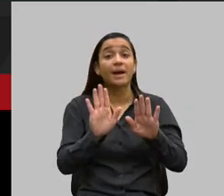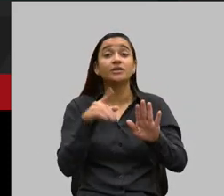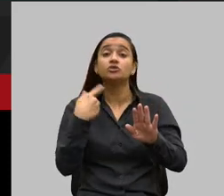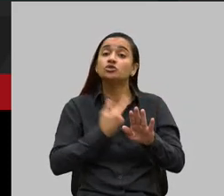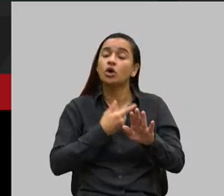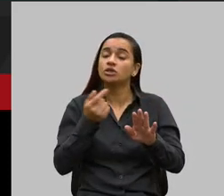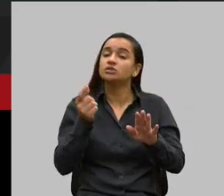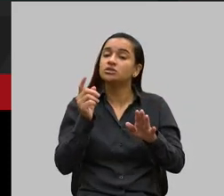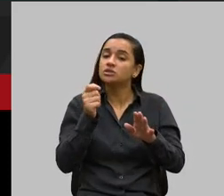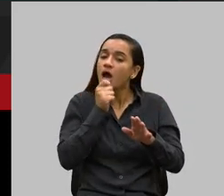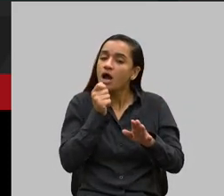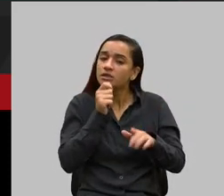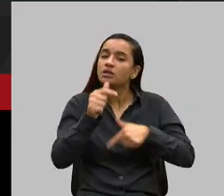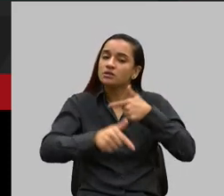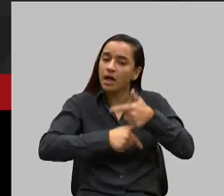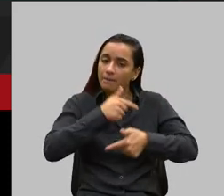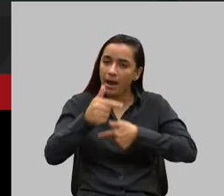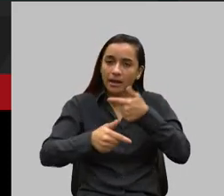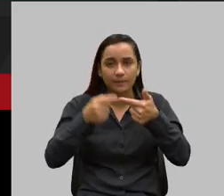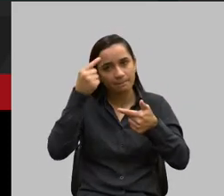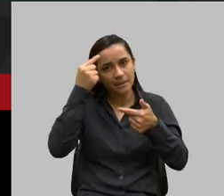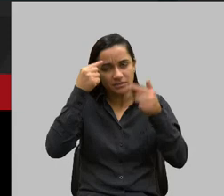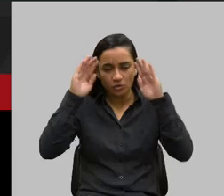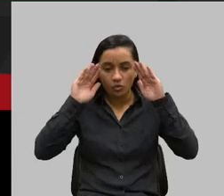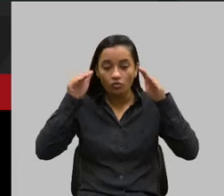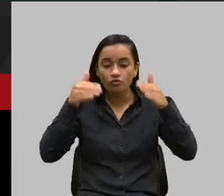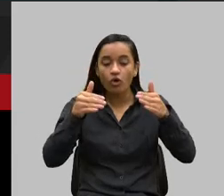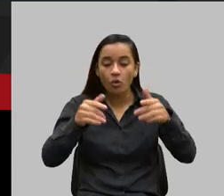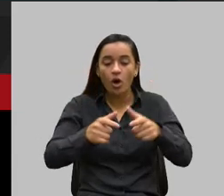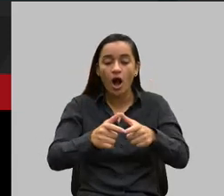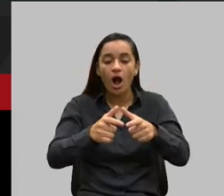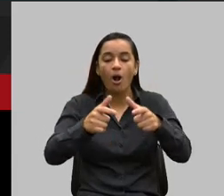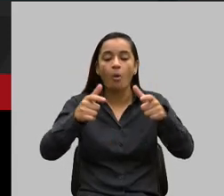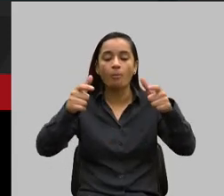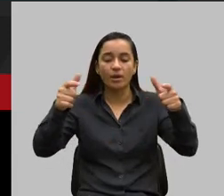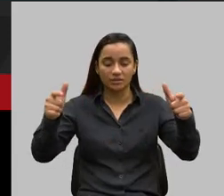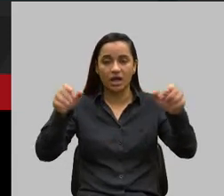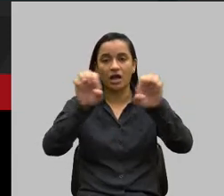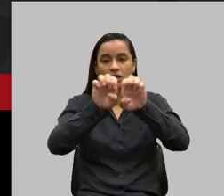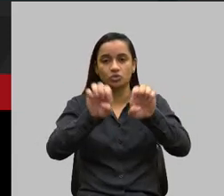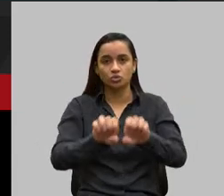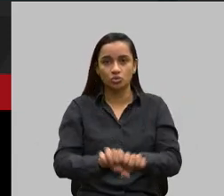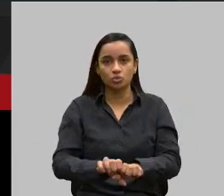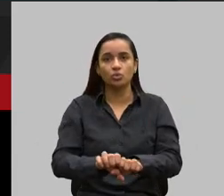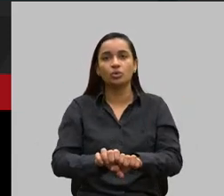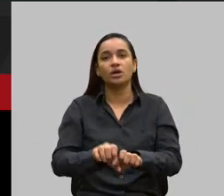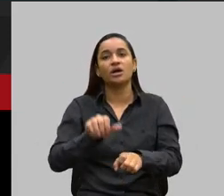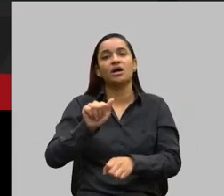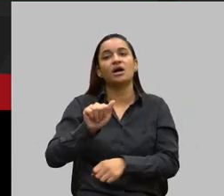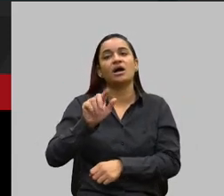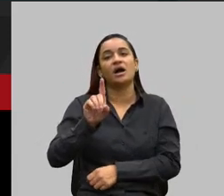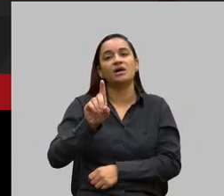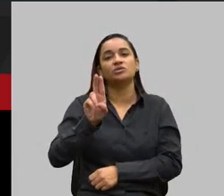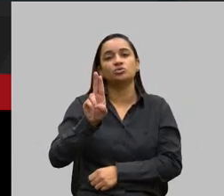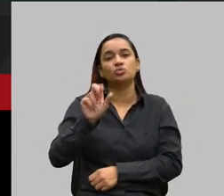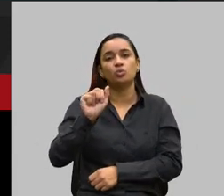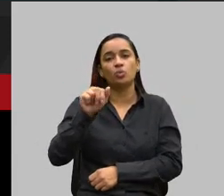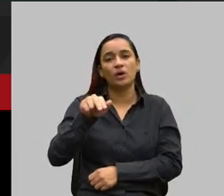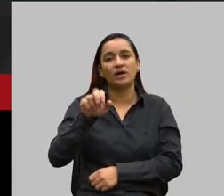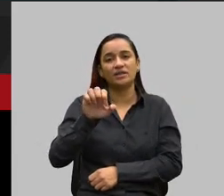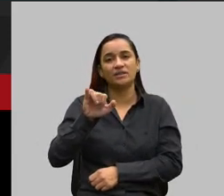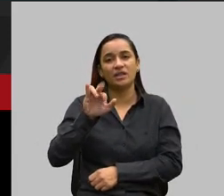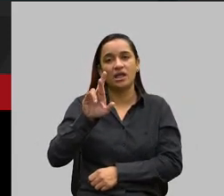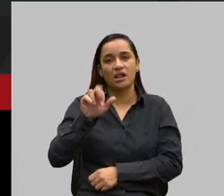eh num foco para aumentar a infraestrutura aduaneira em Minas Gerais então nós fizemos um